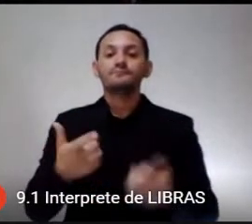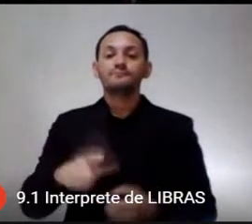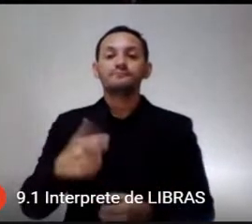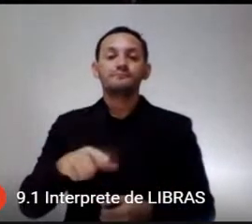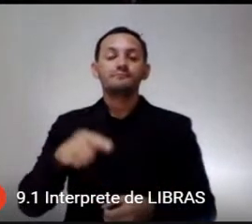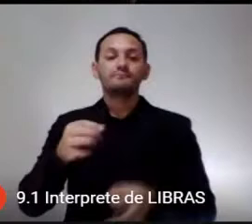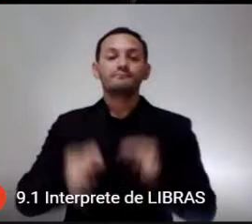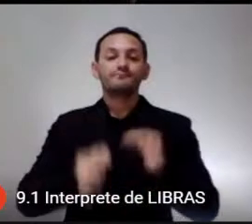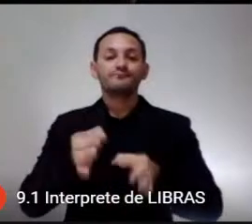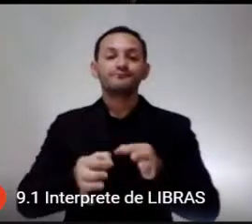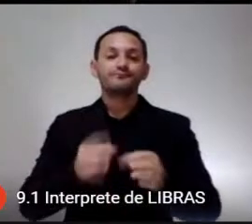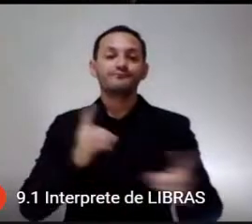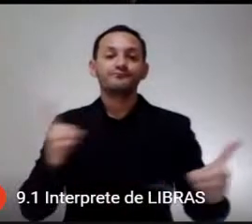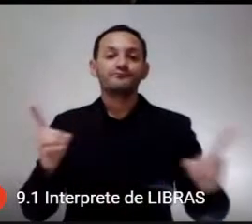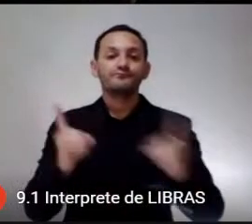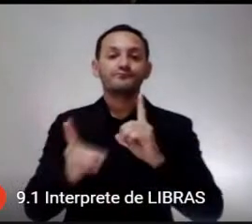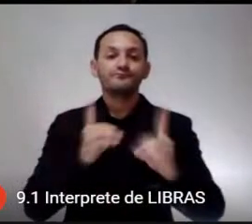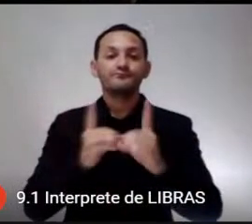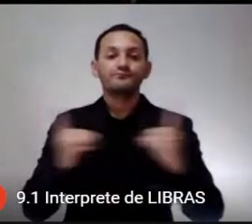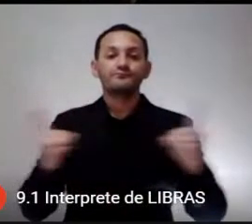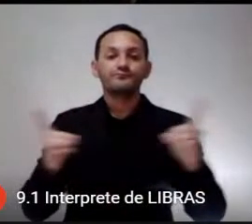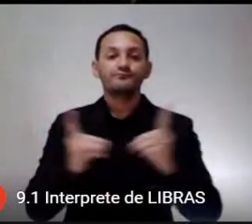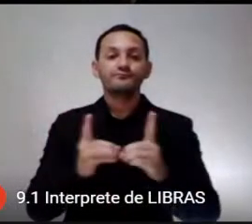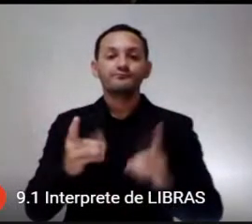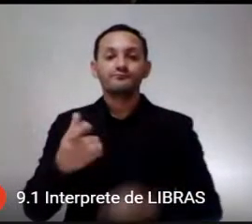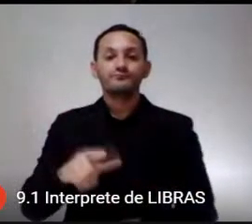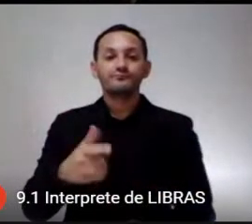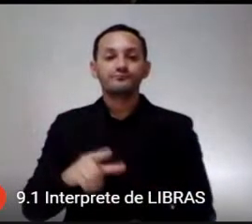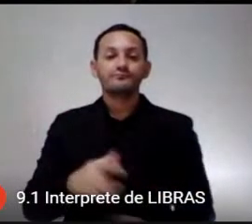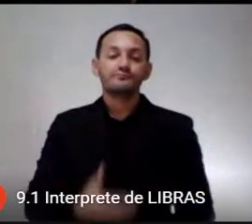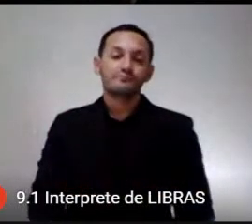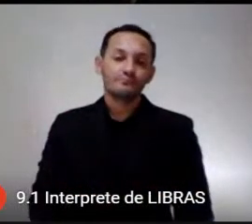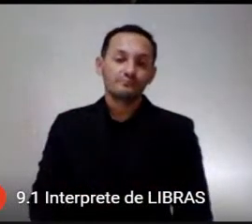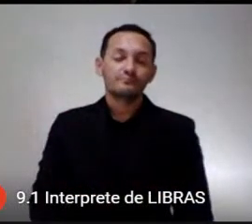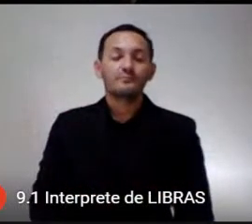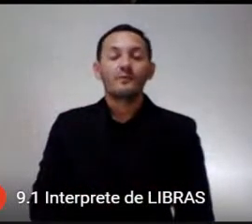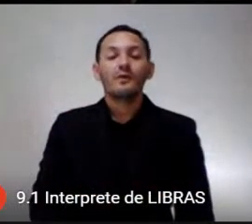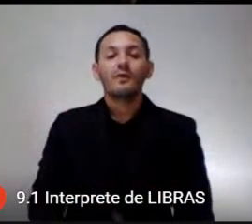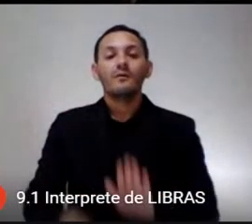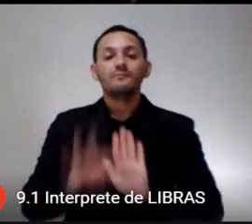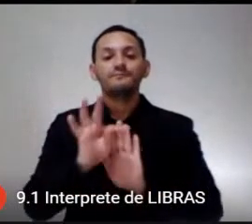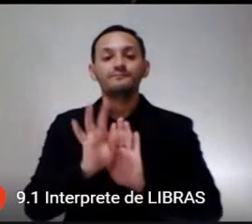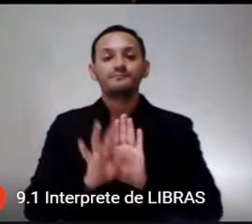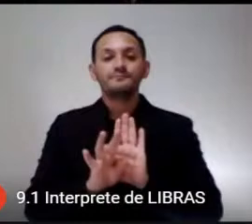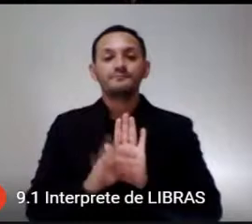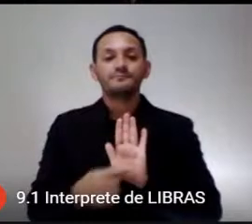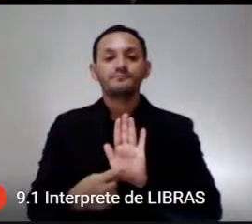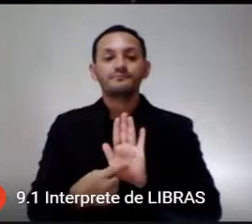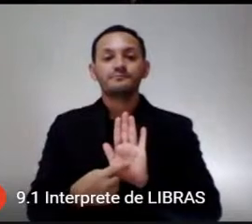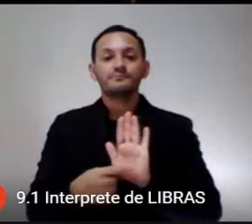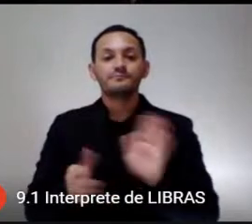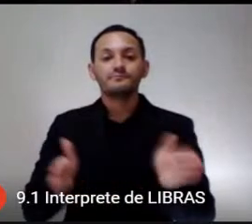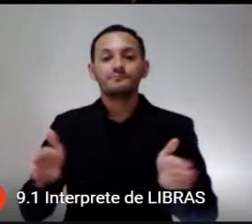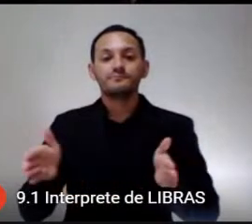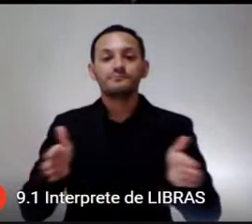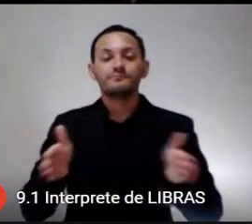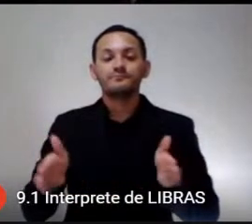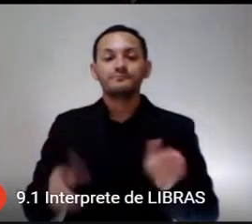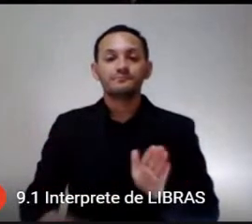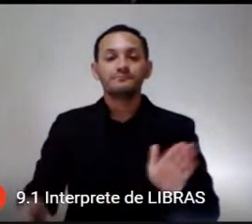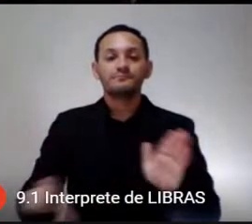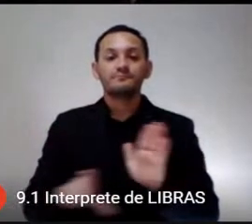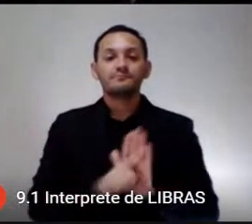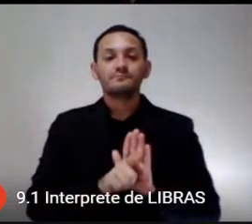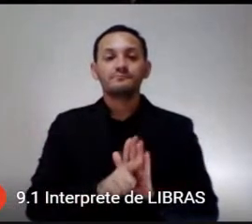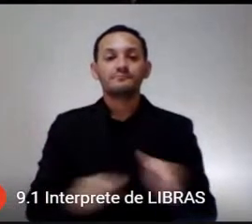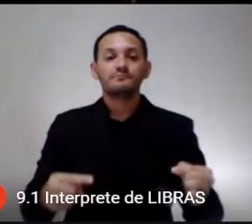texto do voto, reconhece a fluição dos prazos nas datas previstas na lei e na resolução, como Vossa